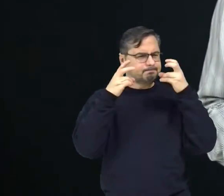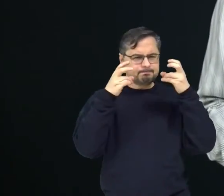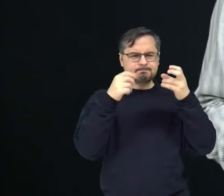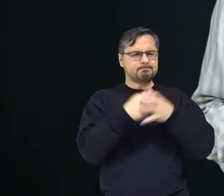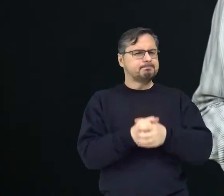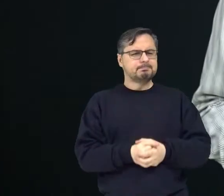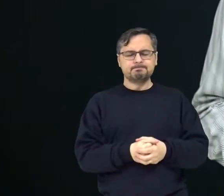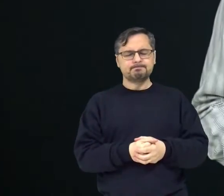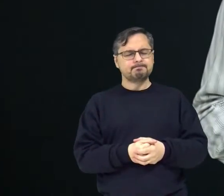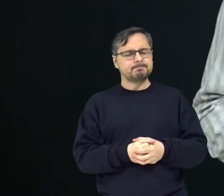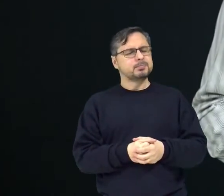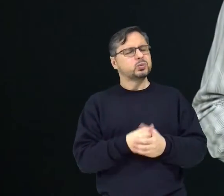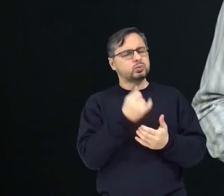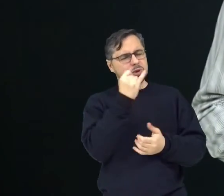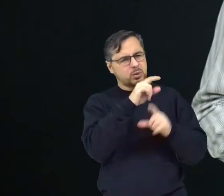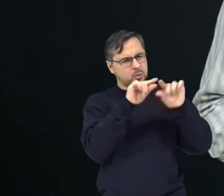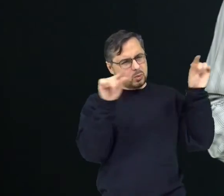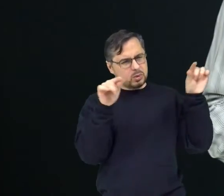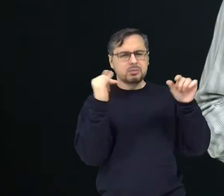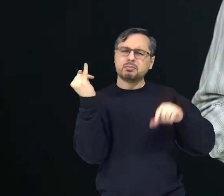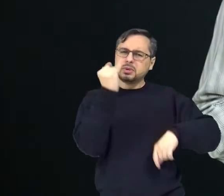item extremamente importante.